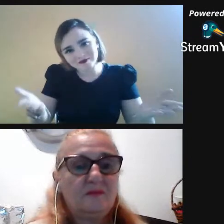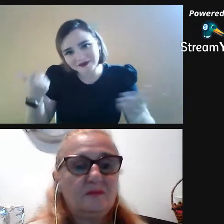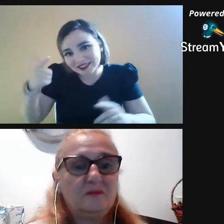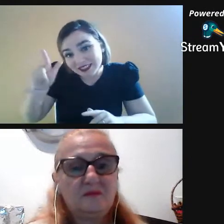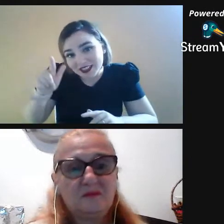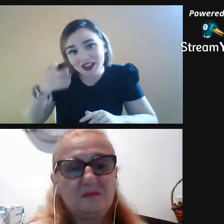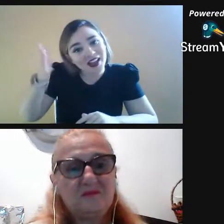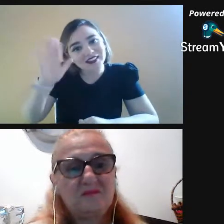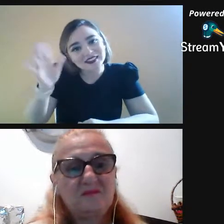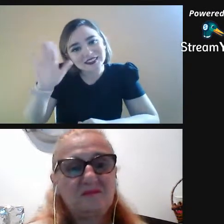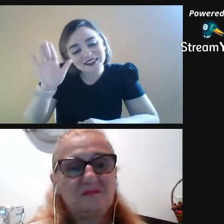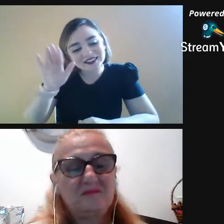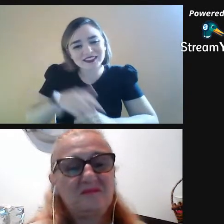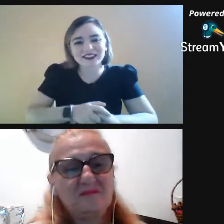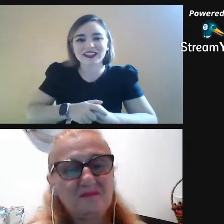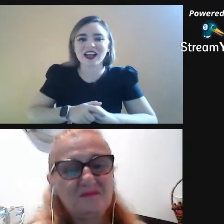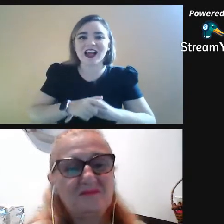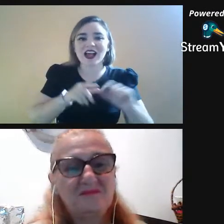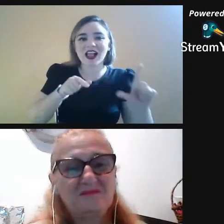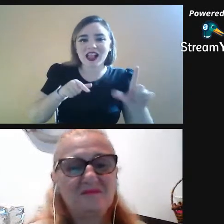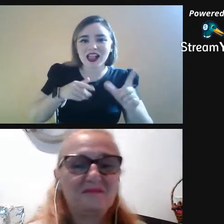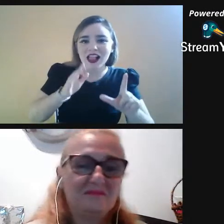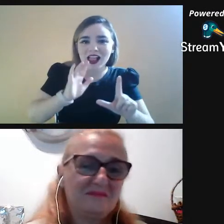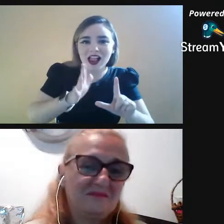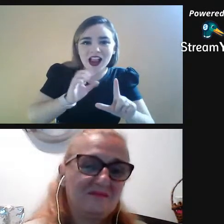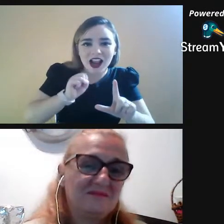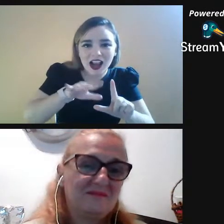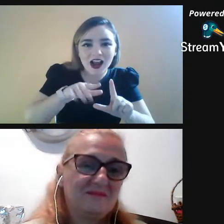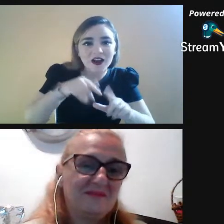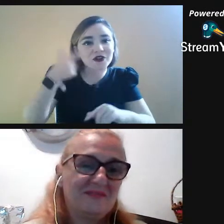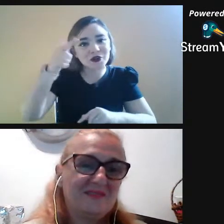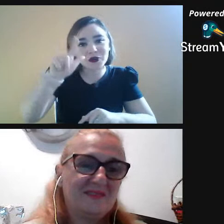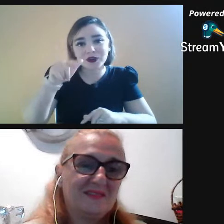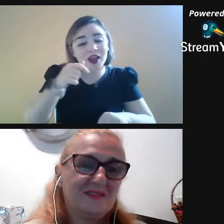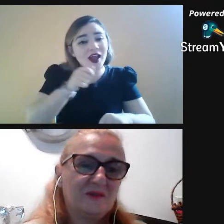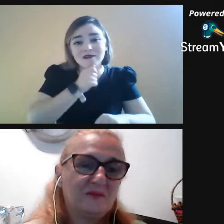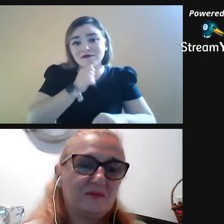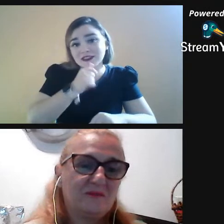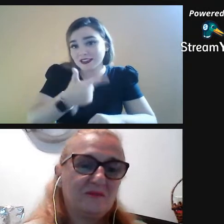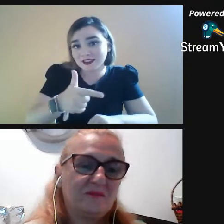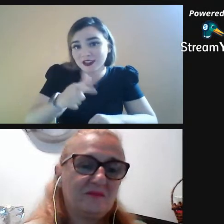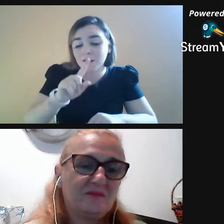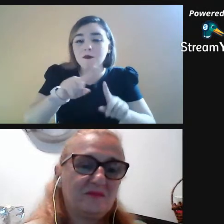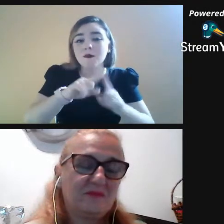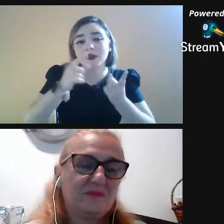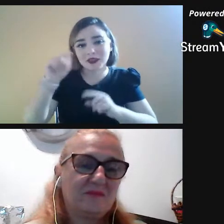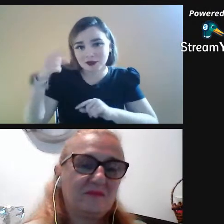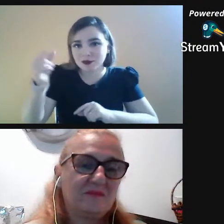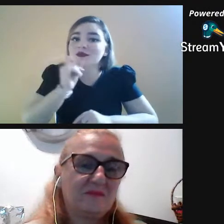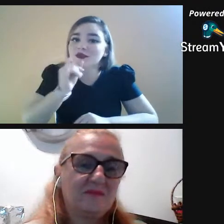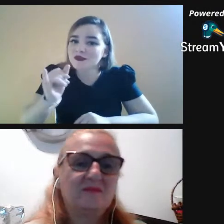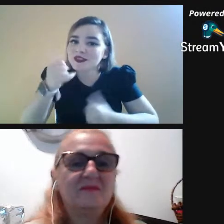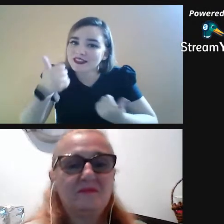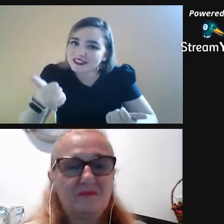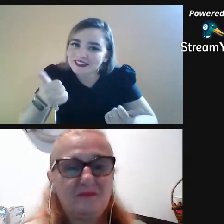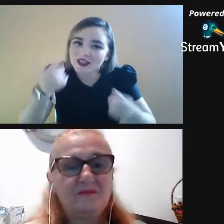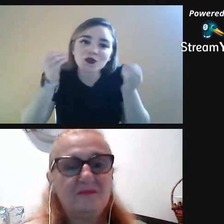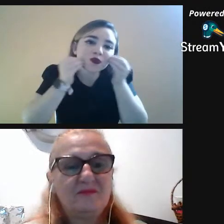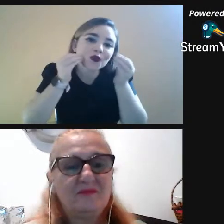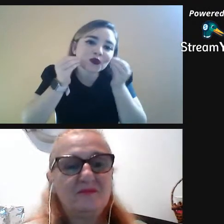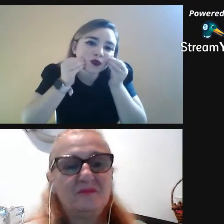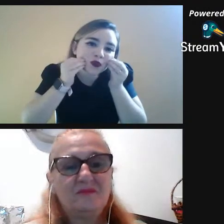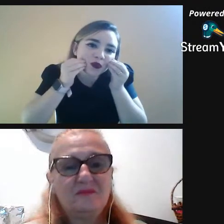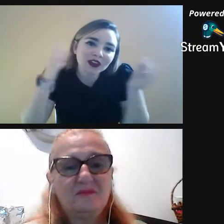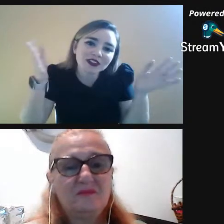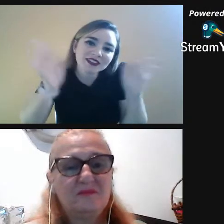até a próxima live, que ainda não tem horário marcado, mas depois eu aviso para vocês, tá bom? Beijo grande